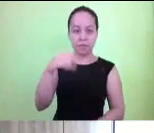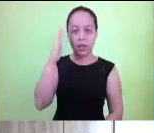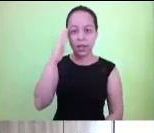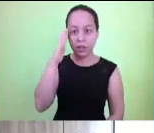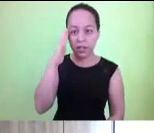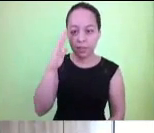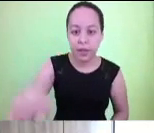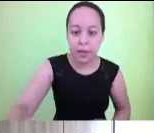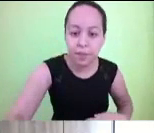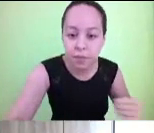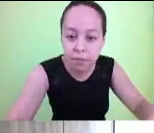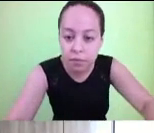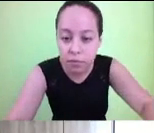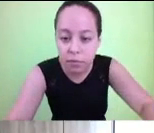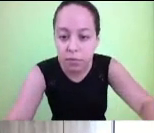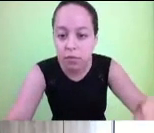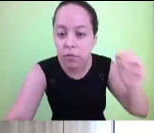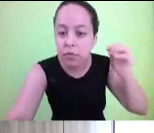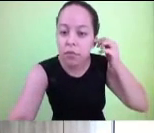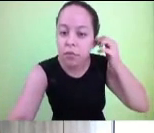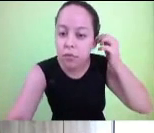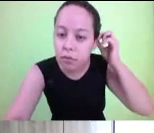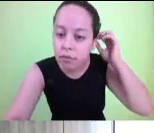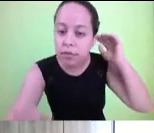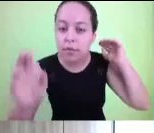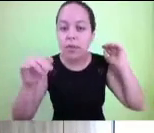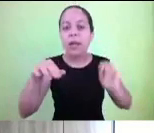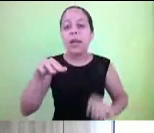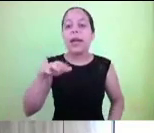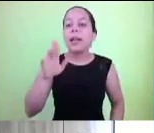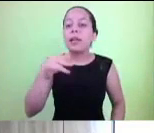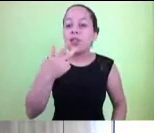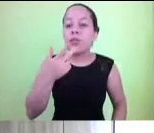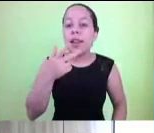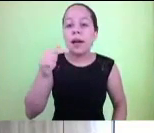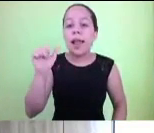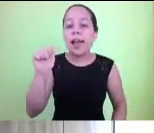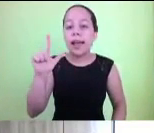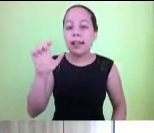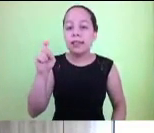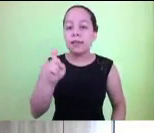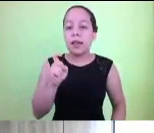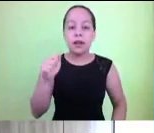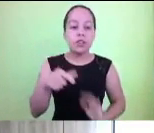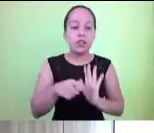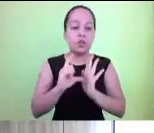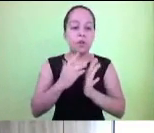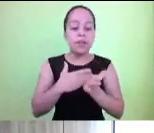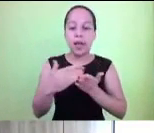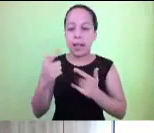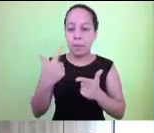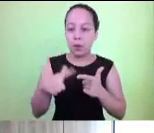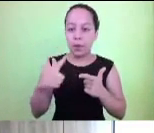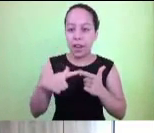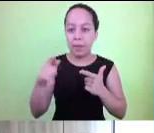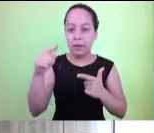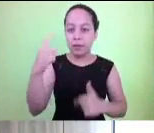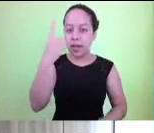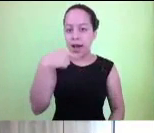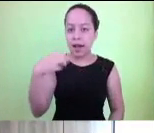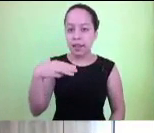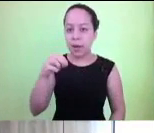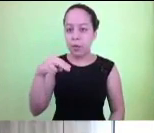a gente pode gastar muito tempo tendo que exibir, né? Deixa eu falar, Alex, antes de começar, tem